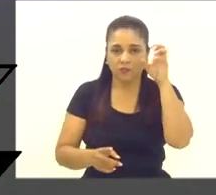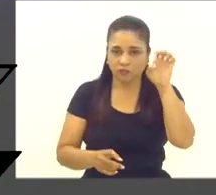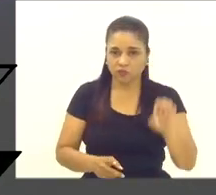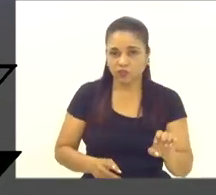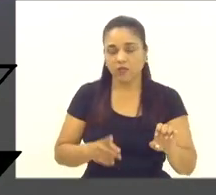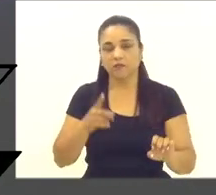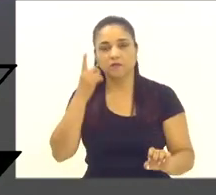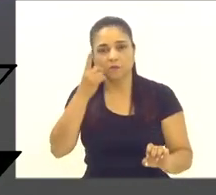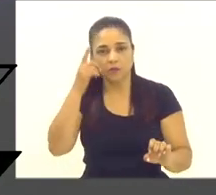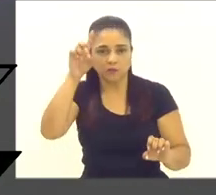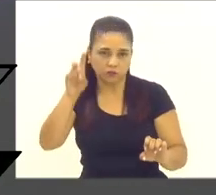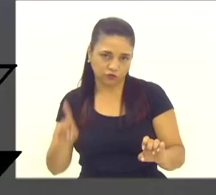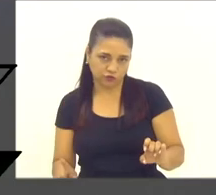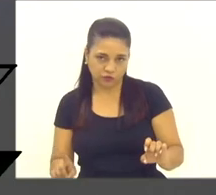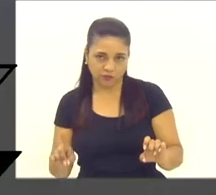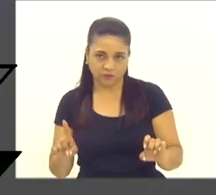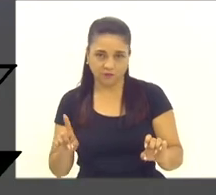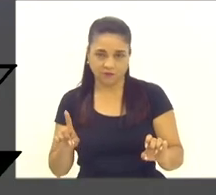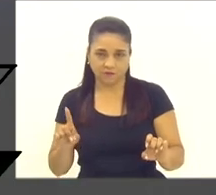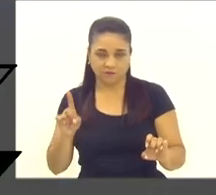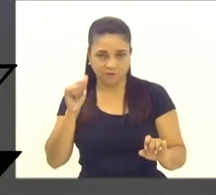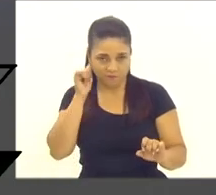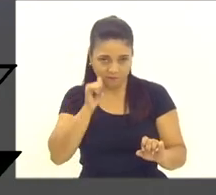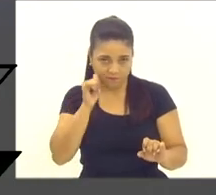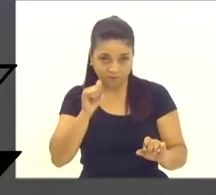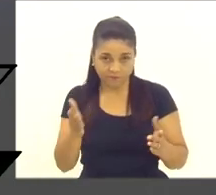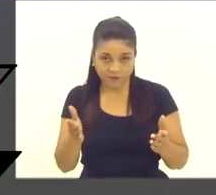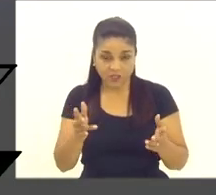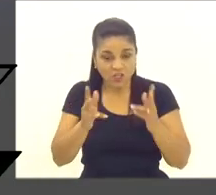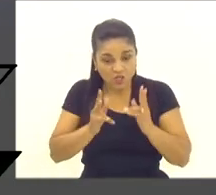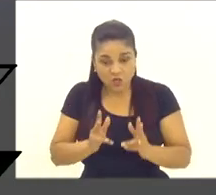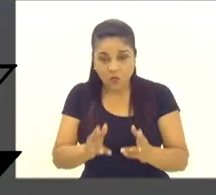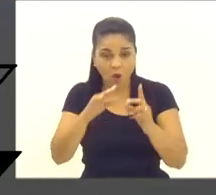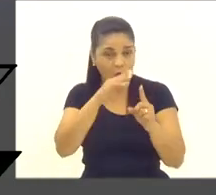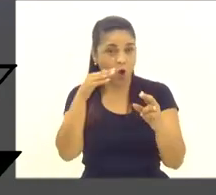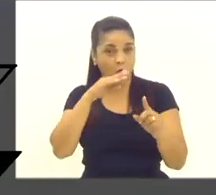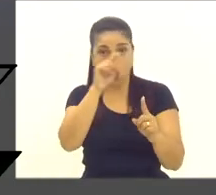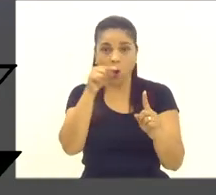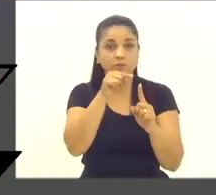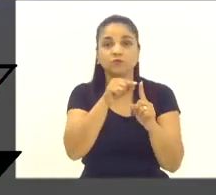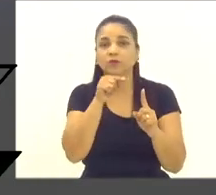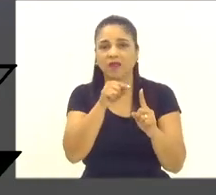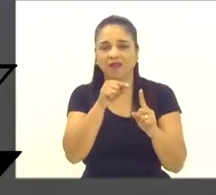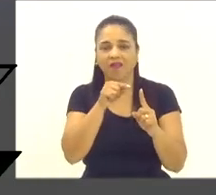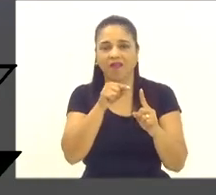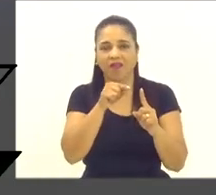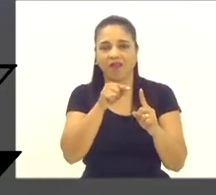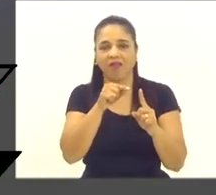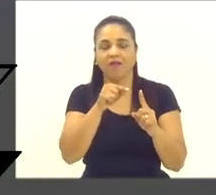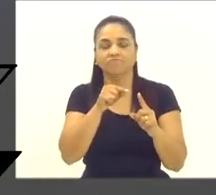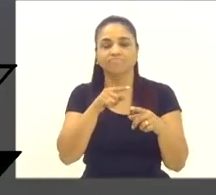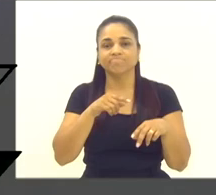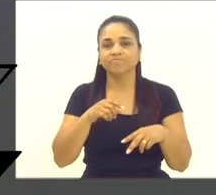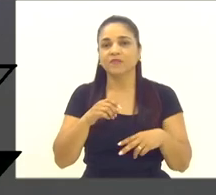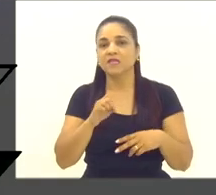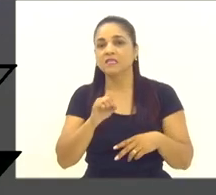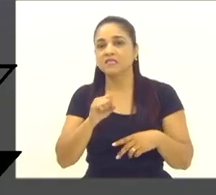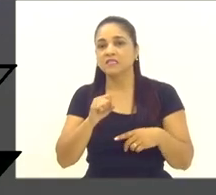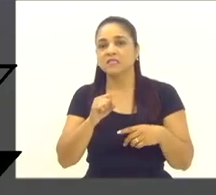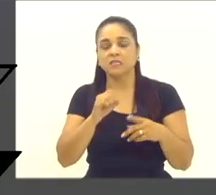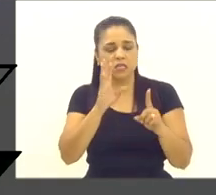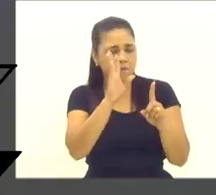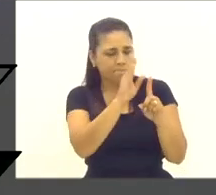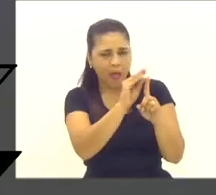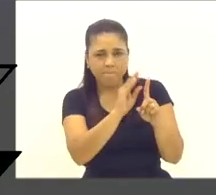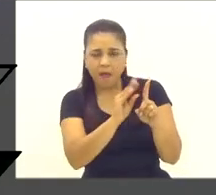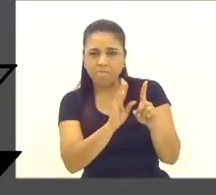deputadas de esquerda e o foco é sempre a misoginia é sempre né de Cunha sexual é sempre um ataque ao corpo